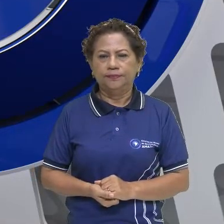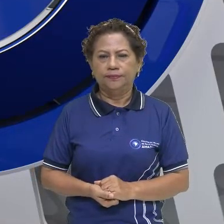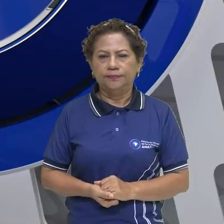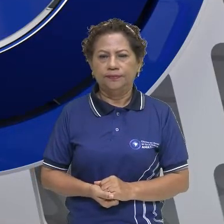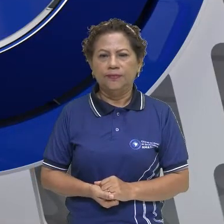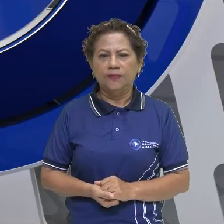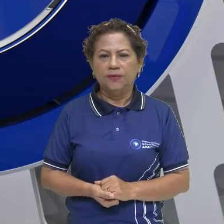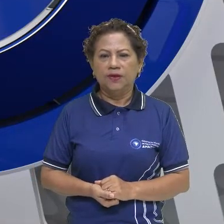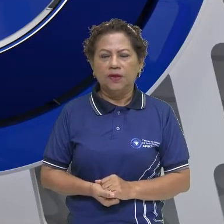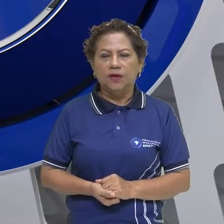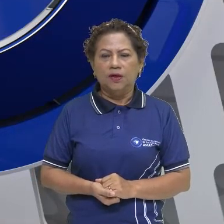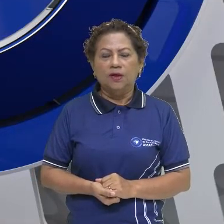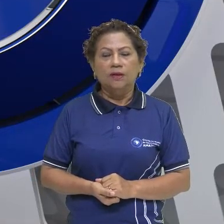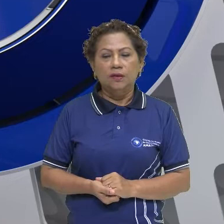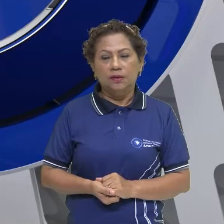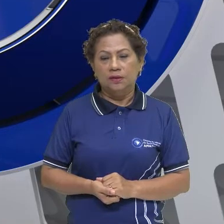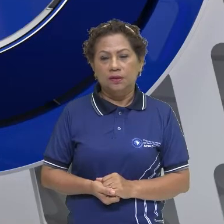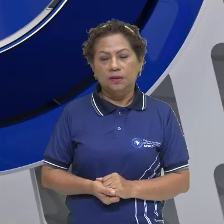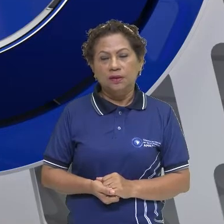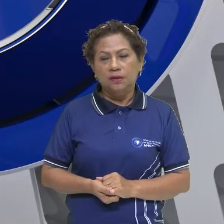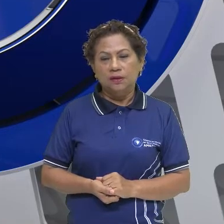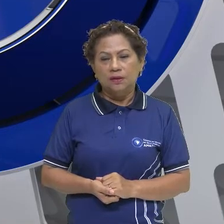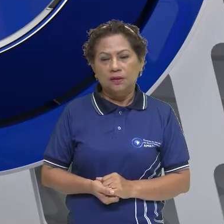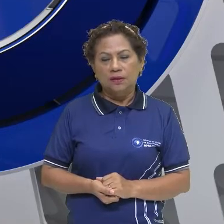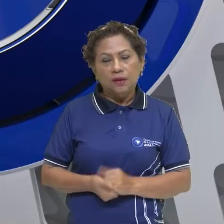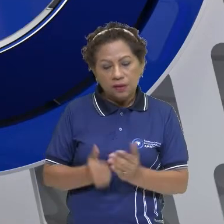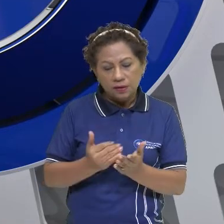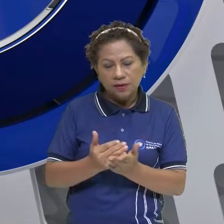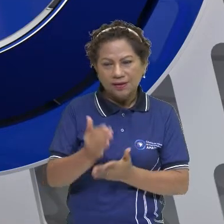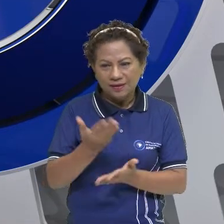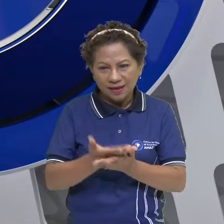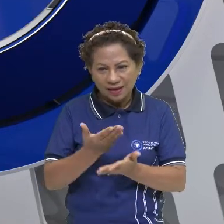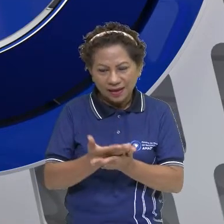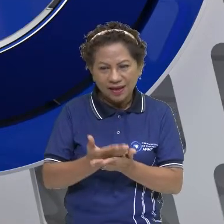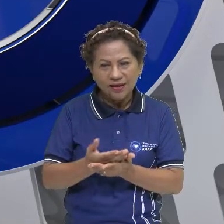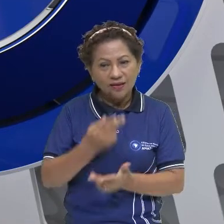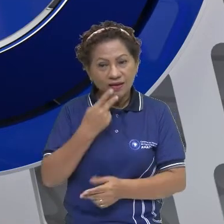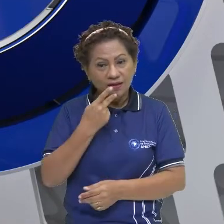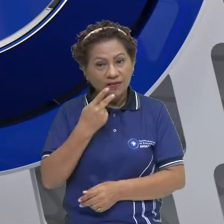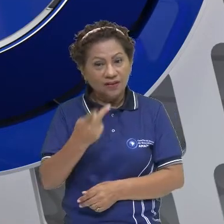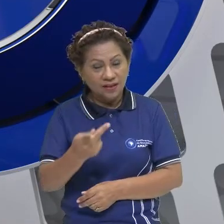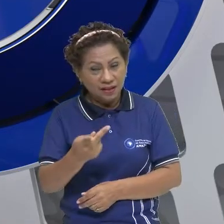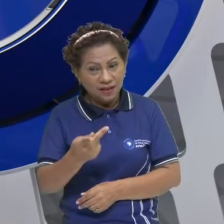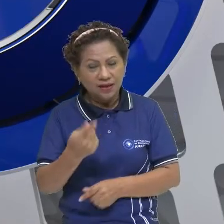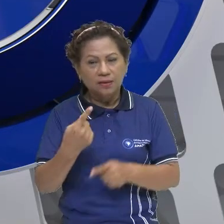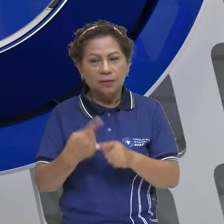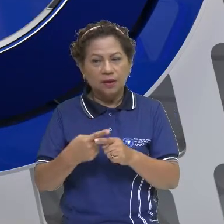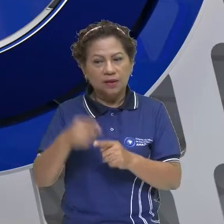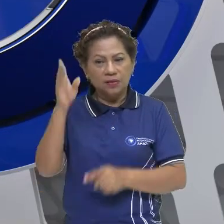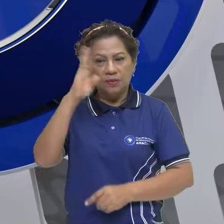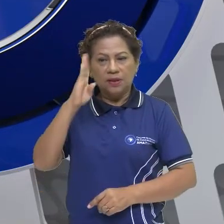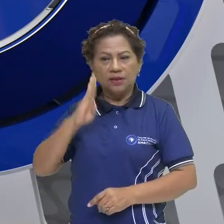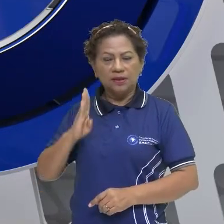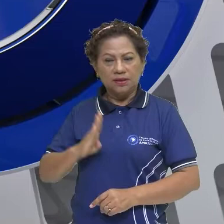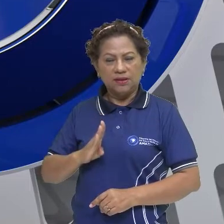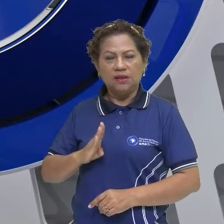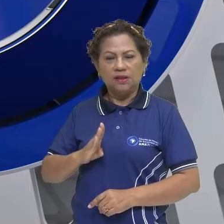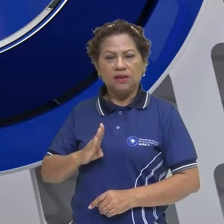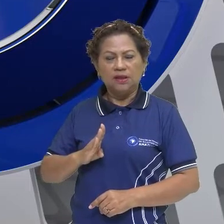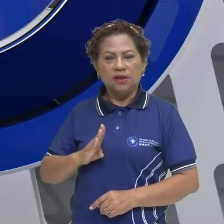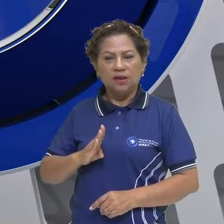da aula, o Brasil ele é reconhecido mundialmente pelos seus grafiteiros. Nós temos